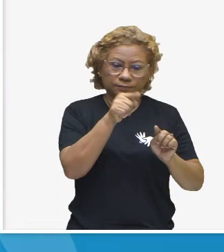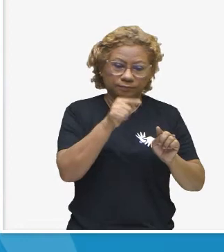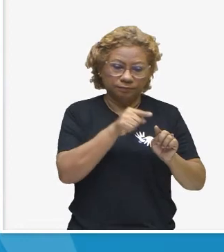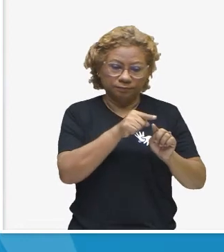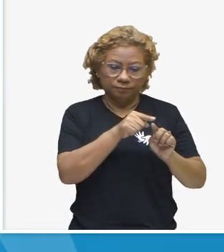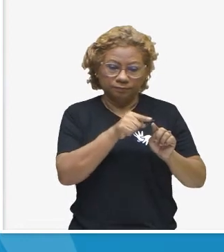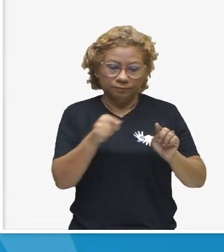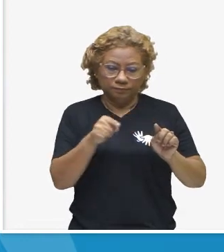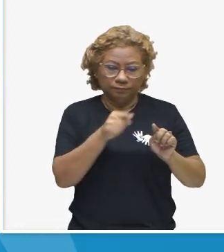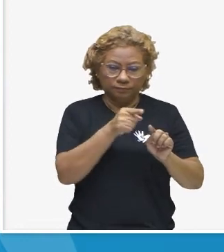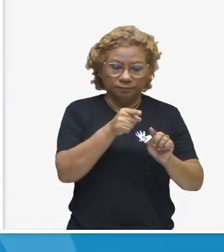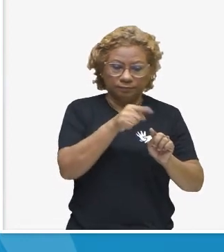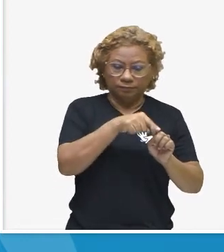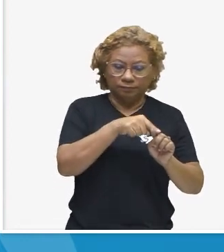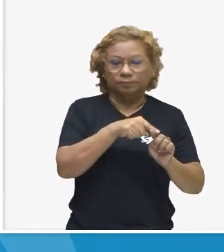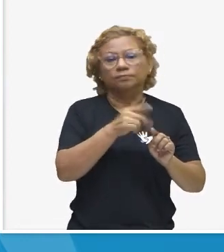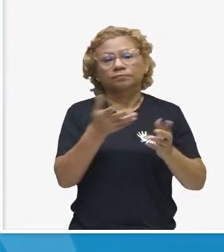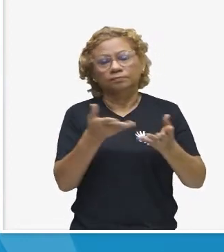O azul